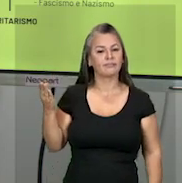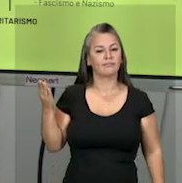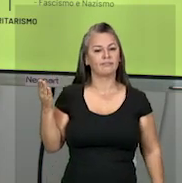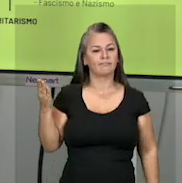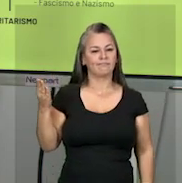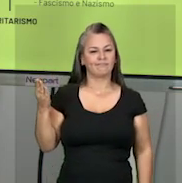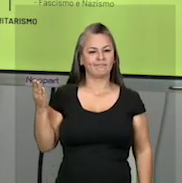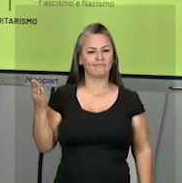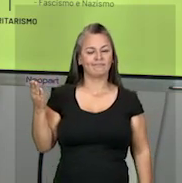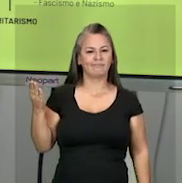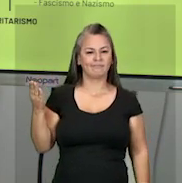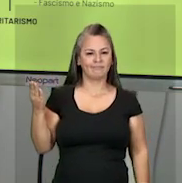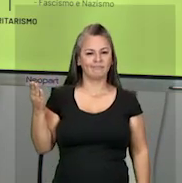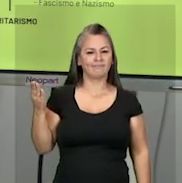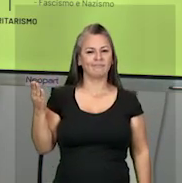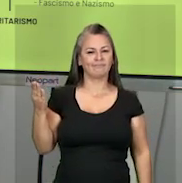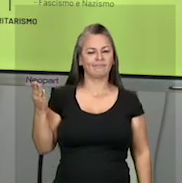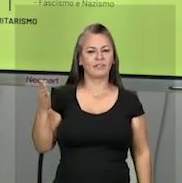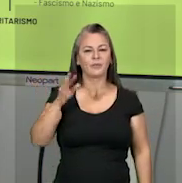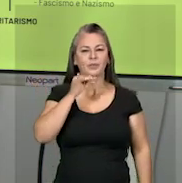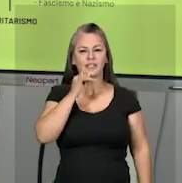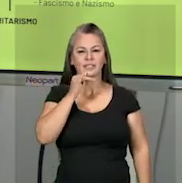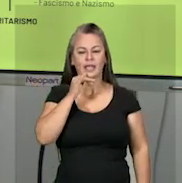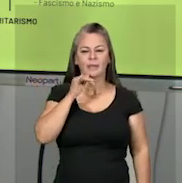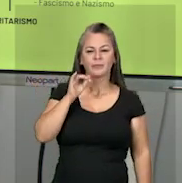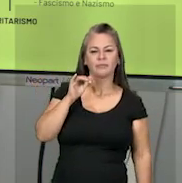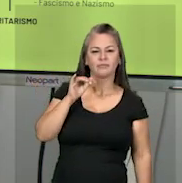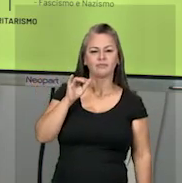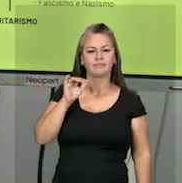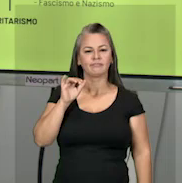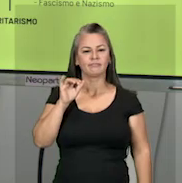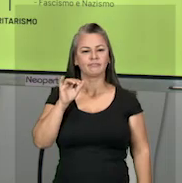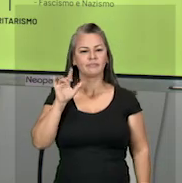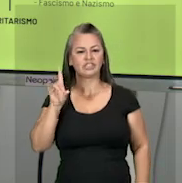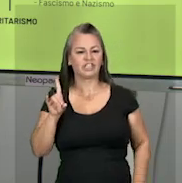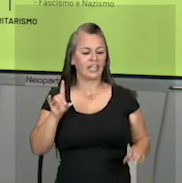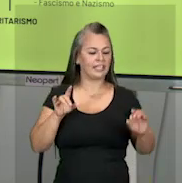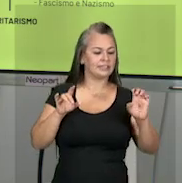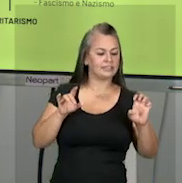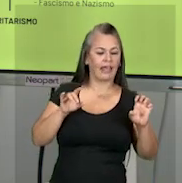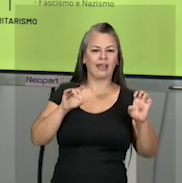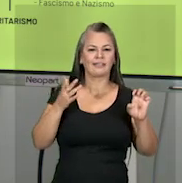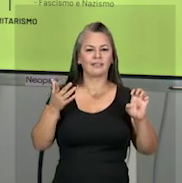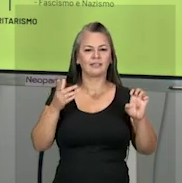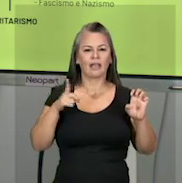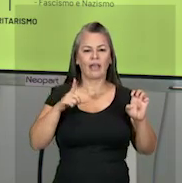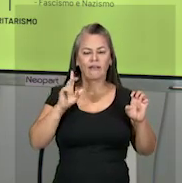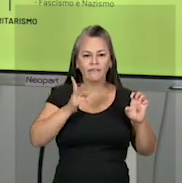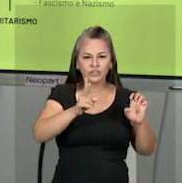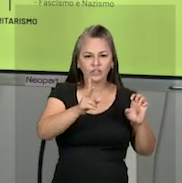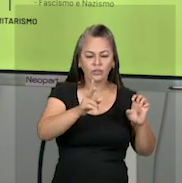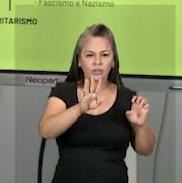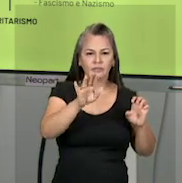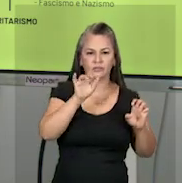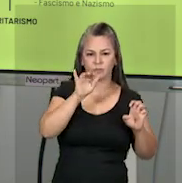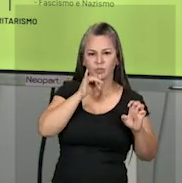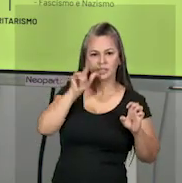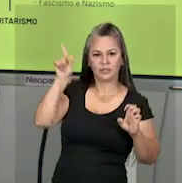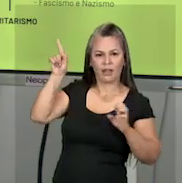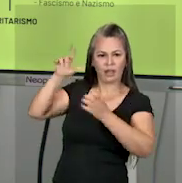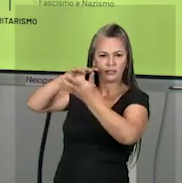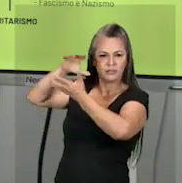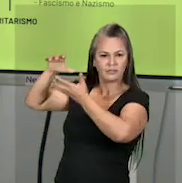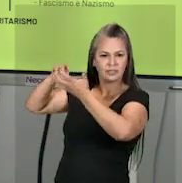que mudam ao longo do tempo. Esquerda e direita não são valores fixos. Na Revolução Francesa, a gente não